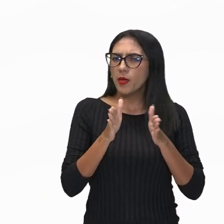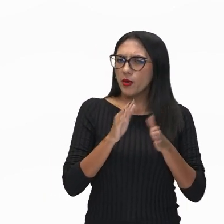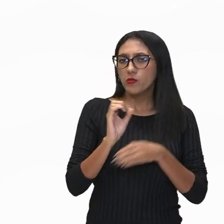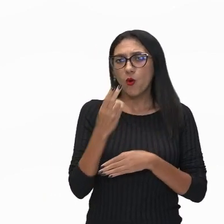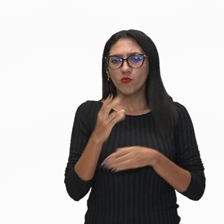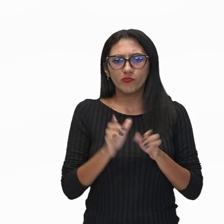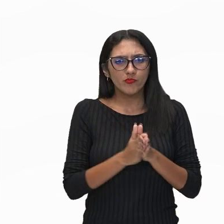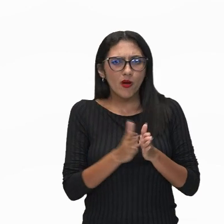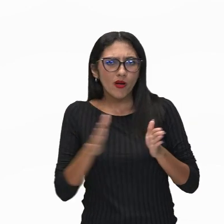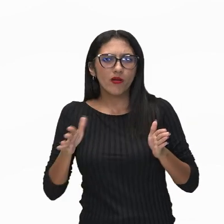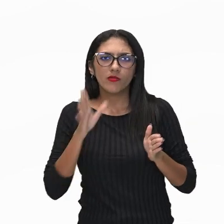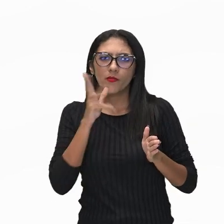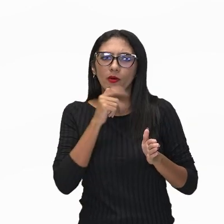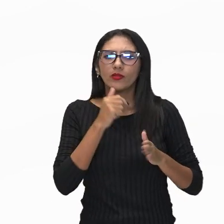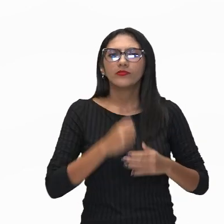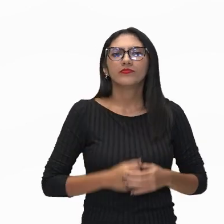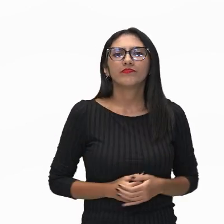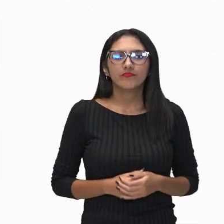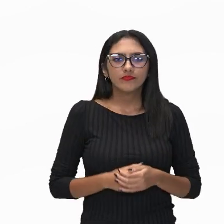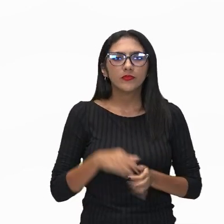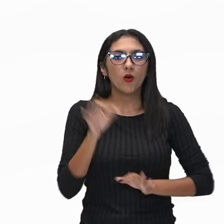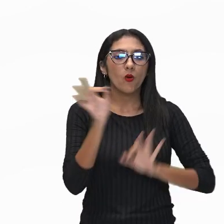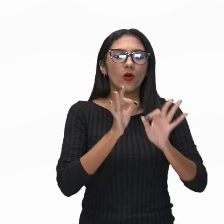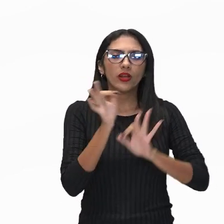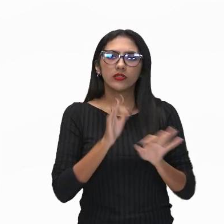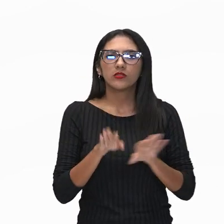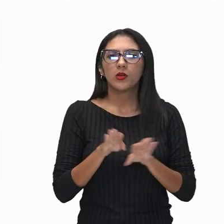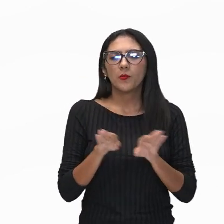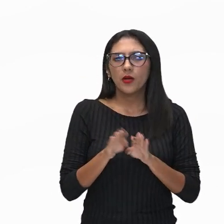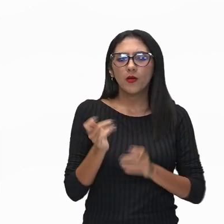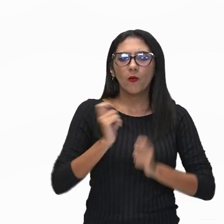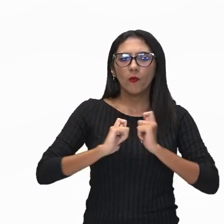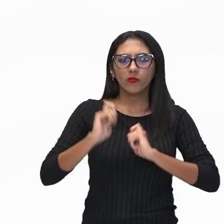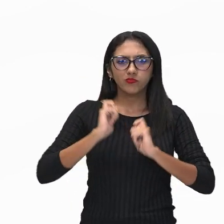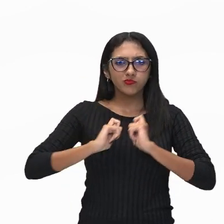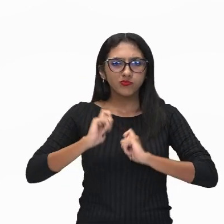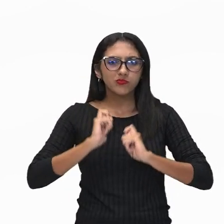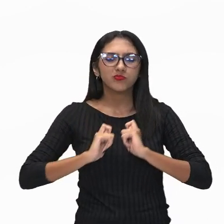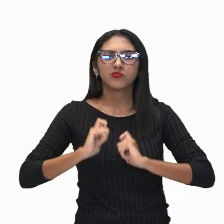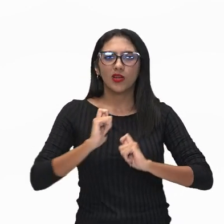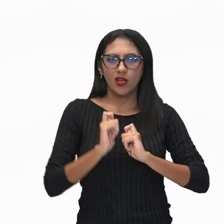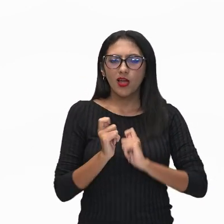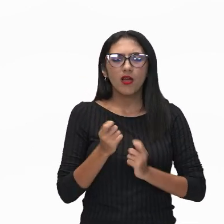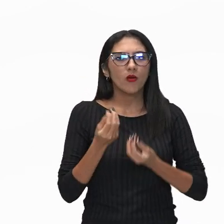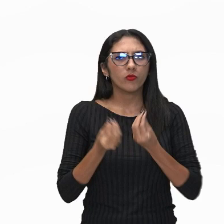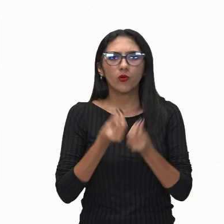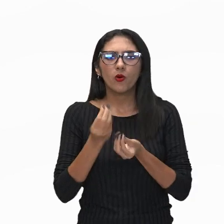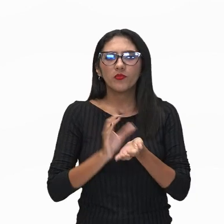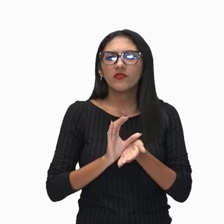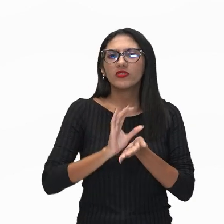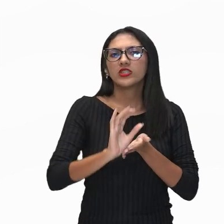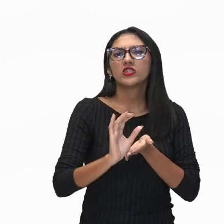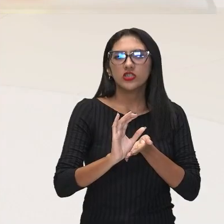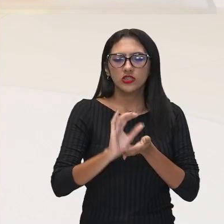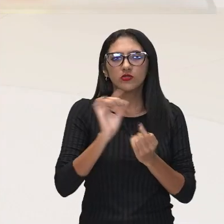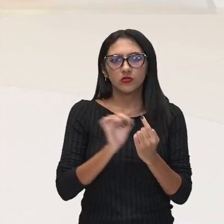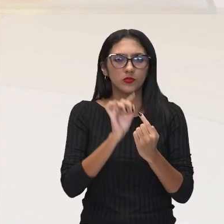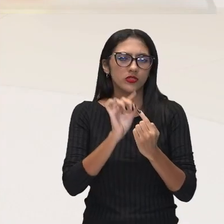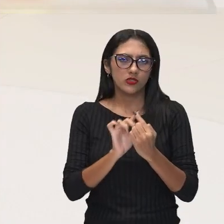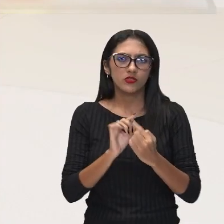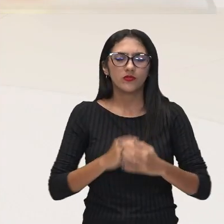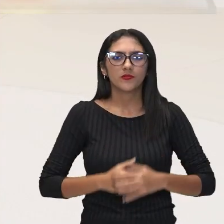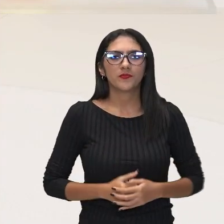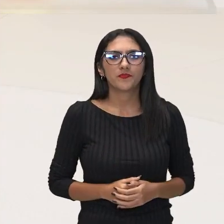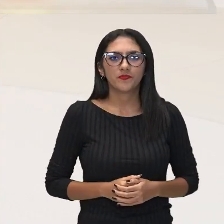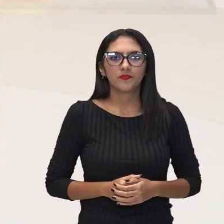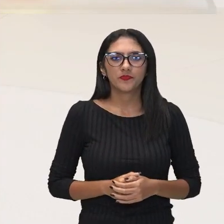prazo. Planejamento da execução financeira, custos dos objetivos sociais. Então,